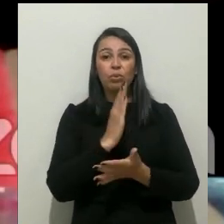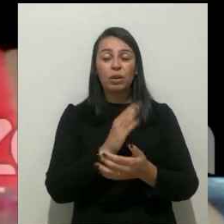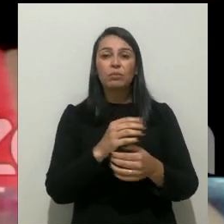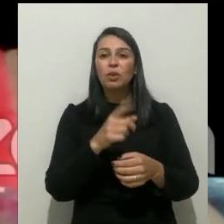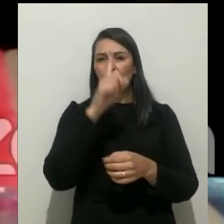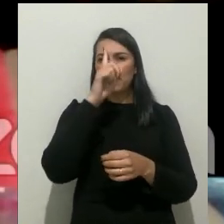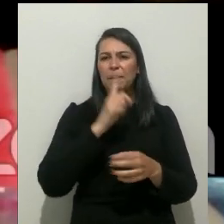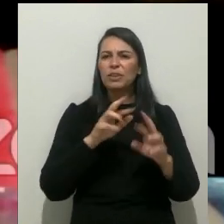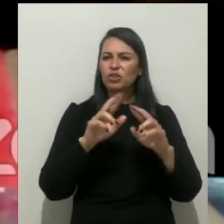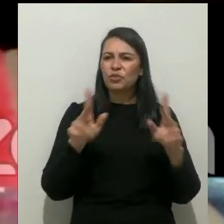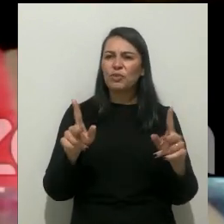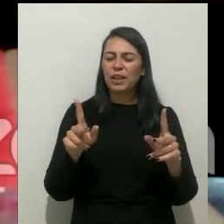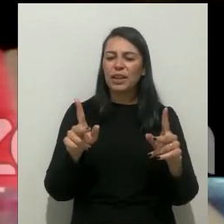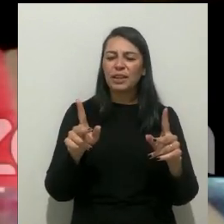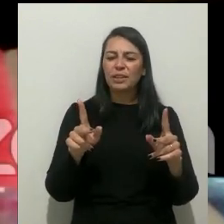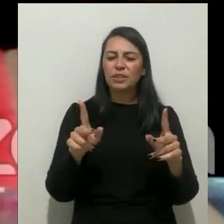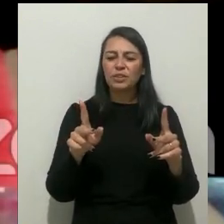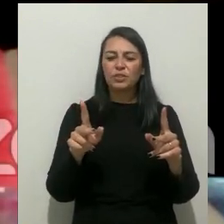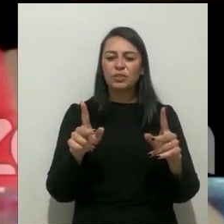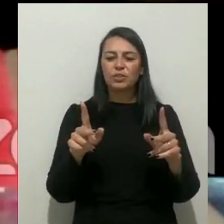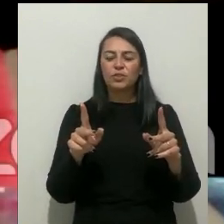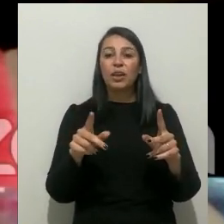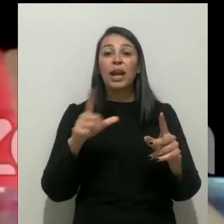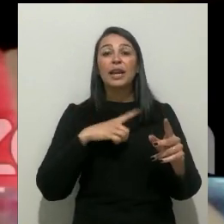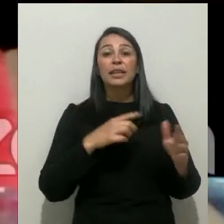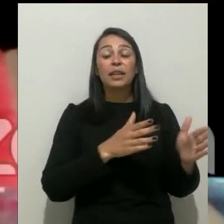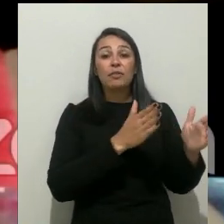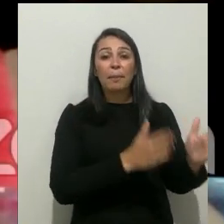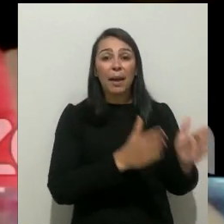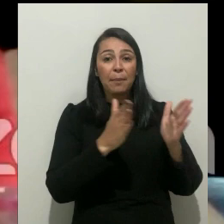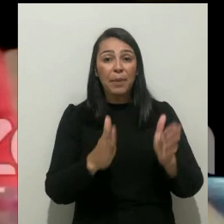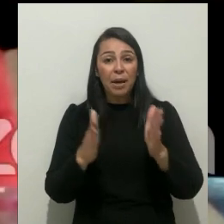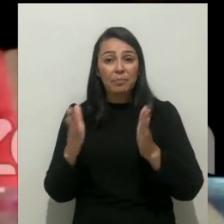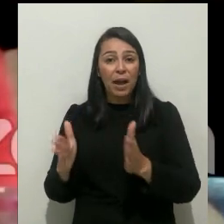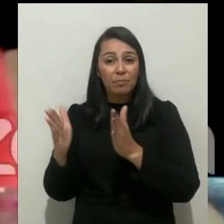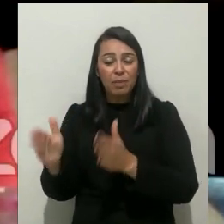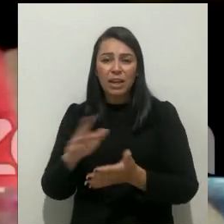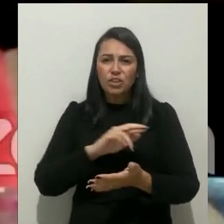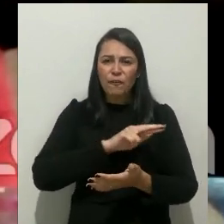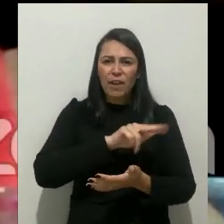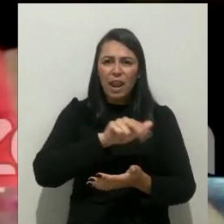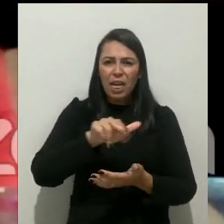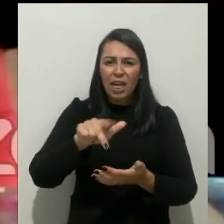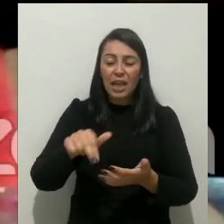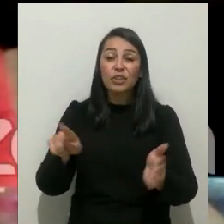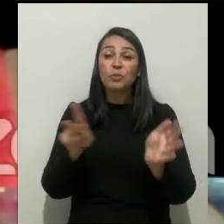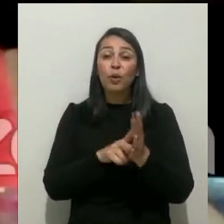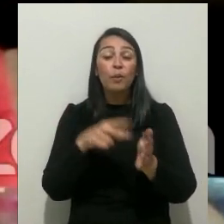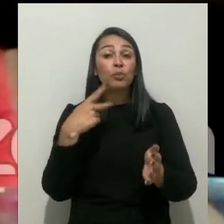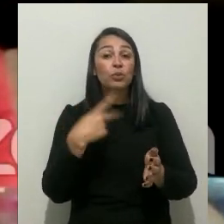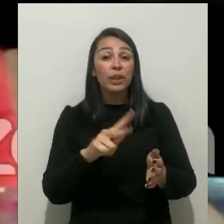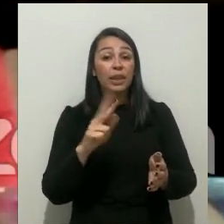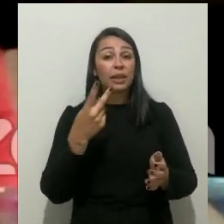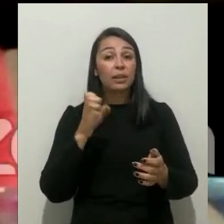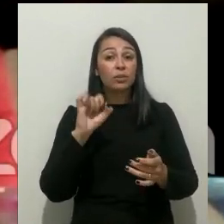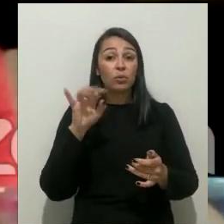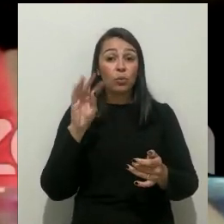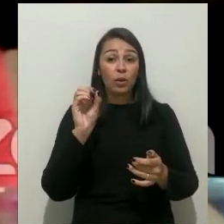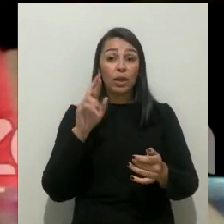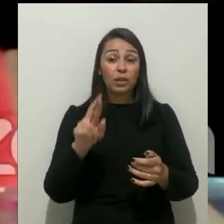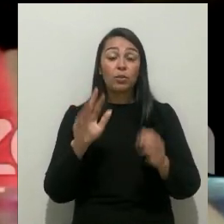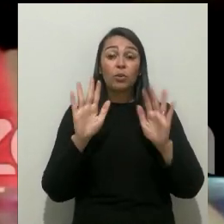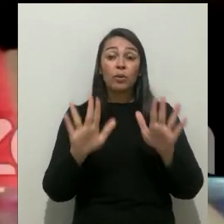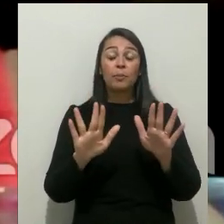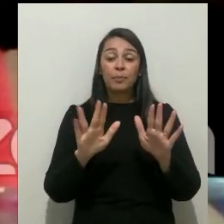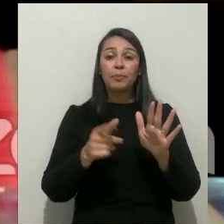foi construído, e se passou por vários períodos de uma releitura disso, dele próprio, né? Mas, antes